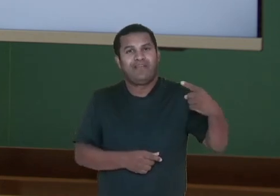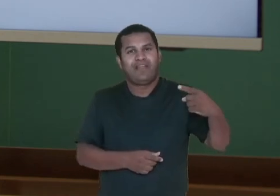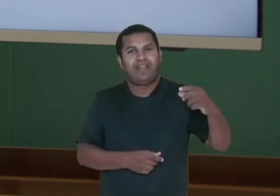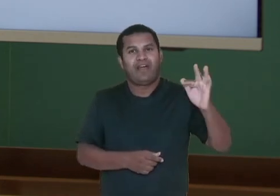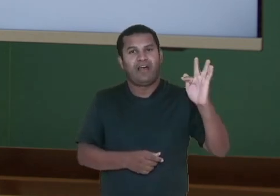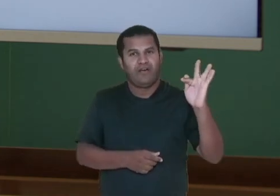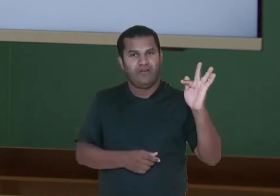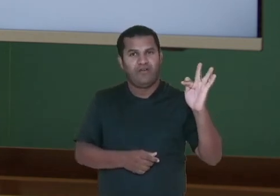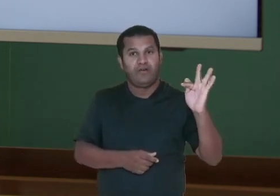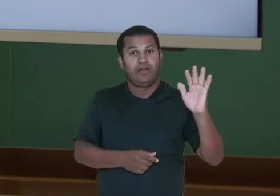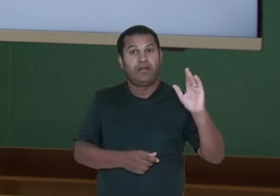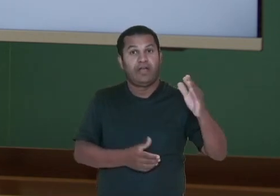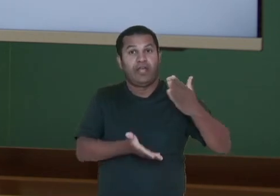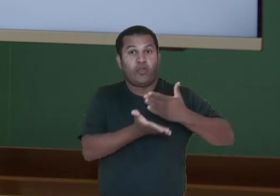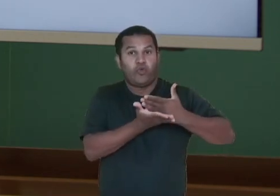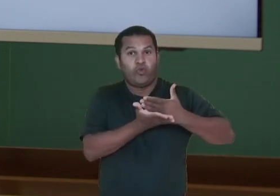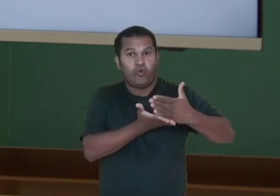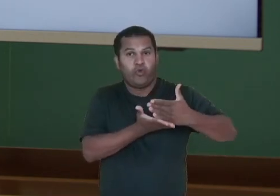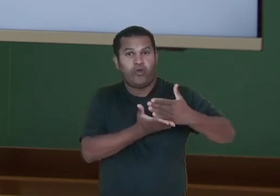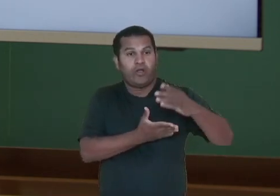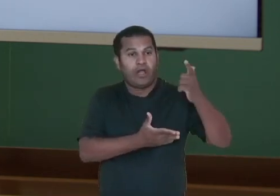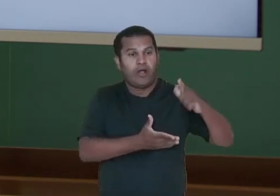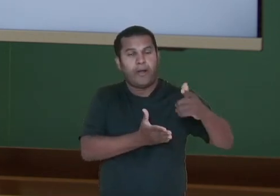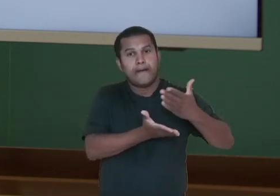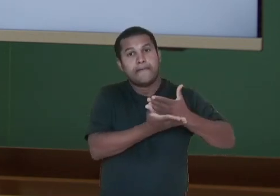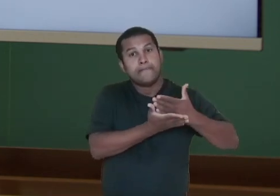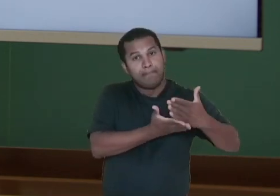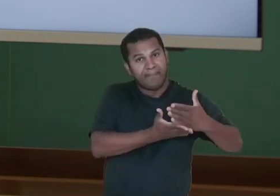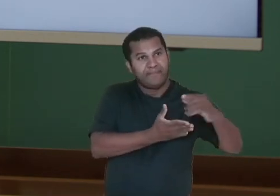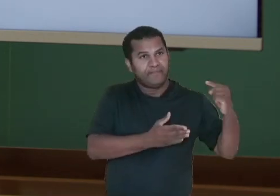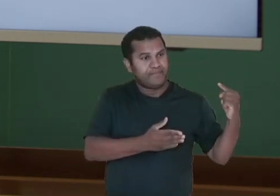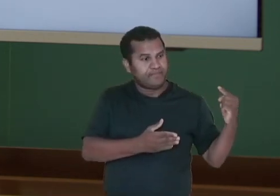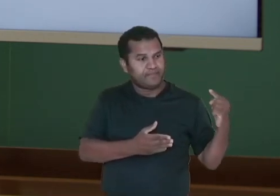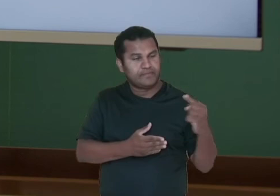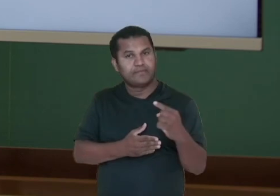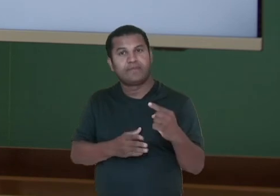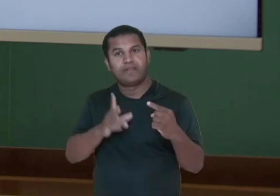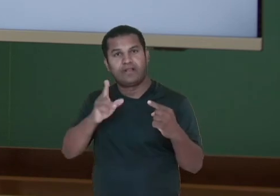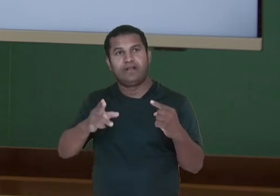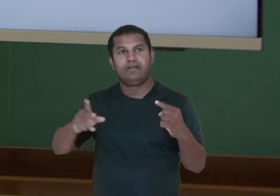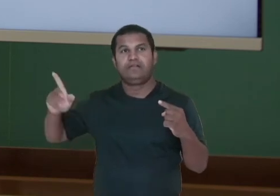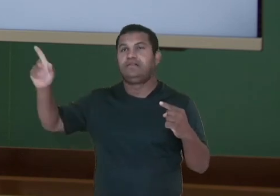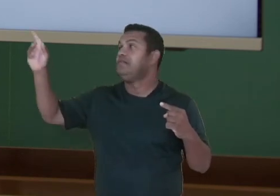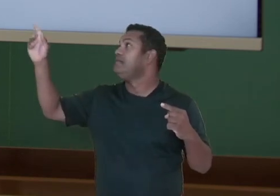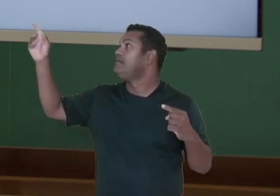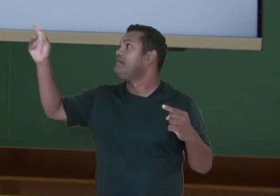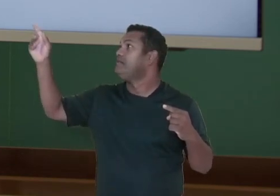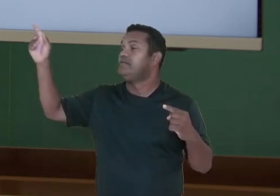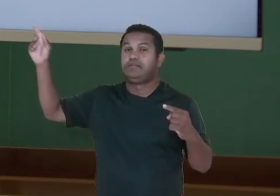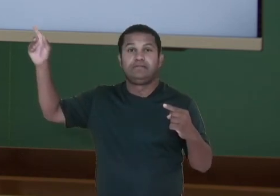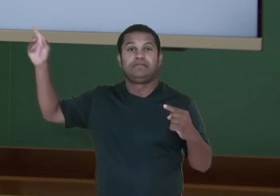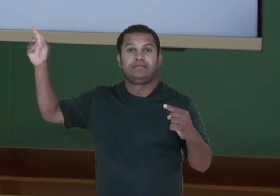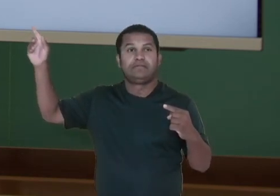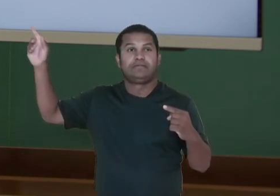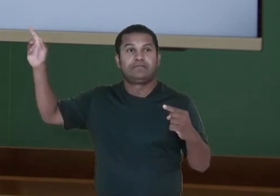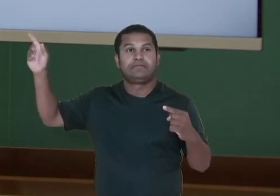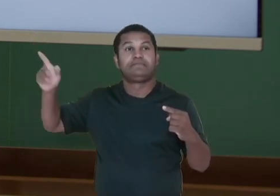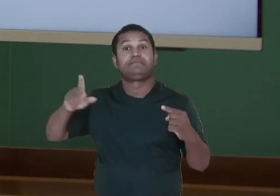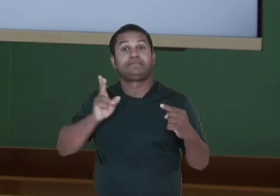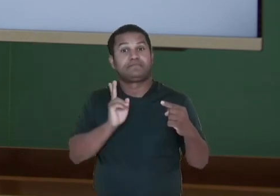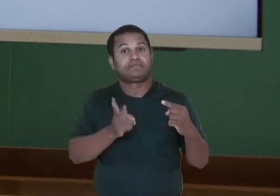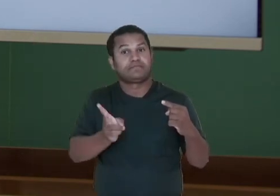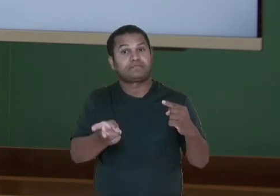Né, aquele primeiro slide que a gente viu, que é esse aqui, ó, é essa quantidade de movimento que irá fazer com que a pedra